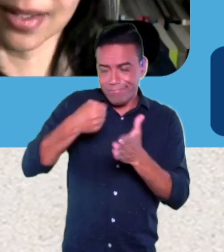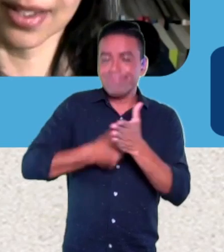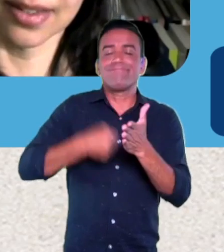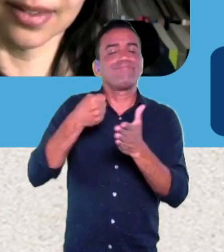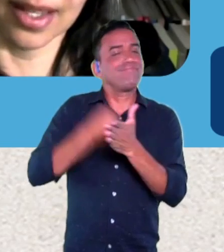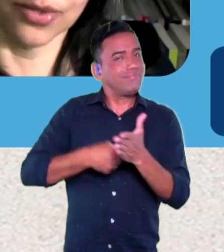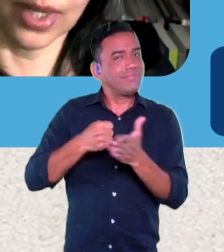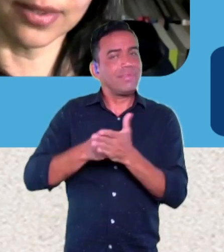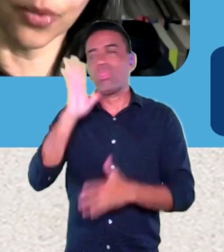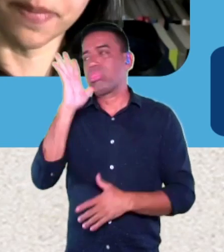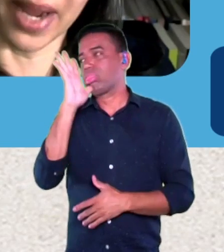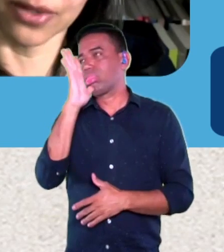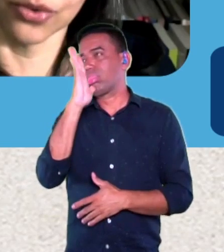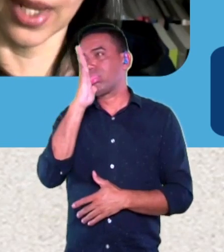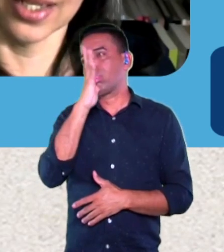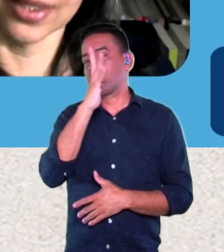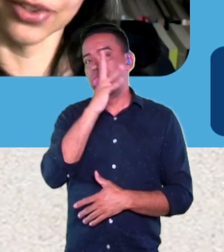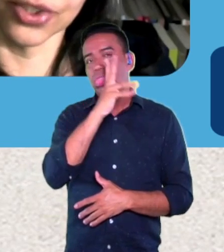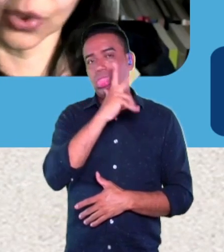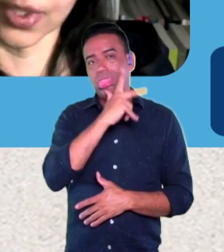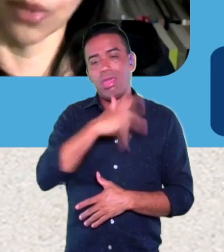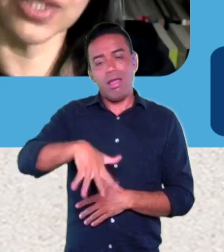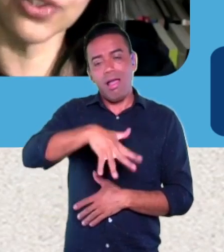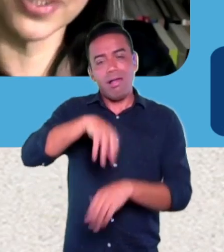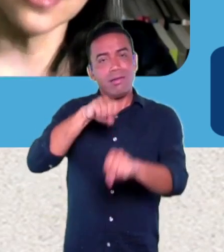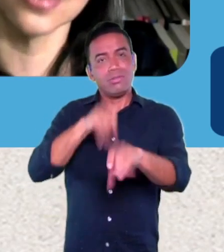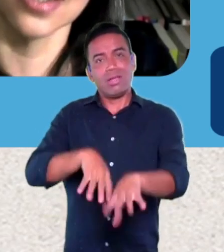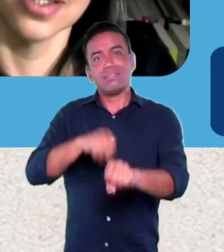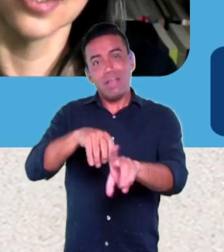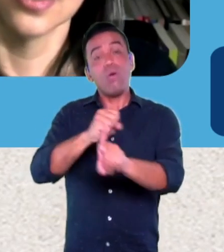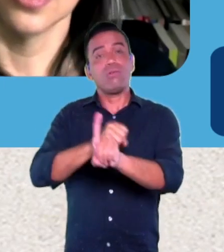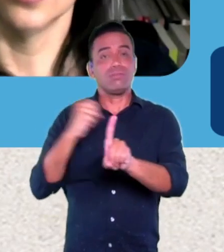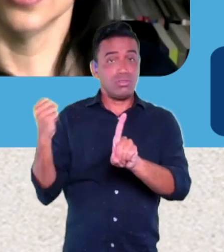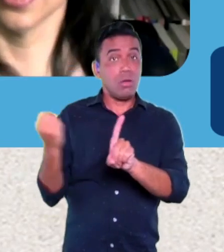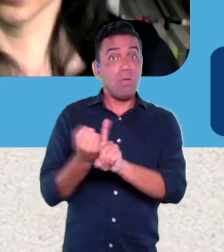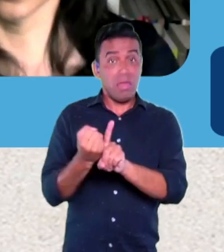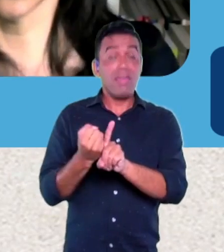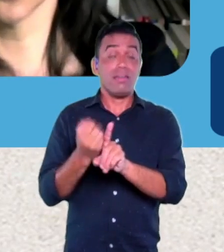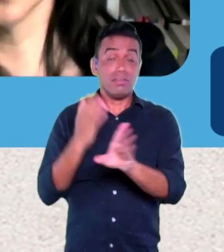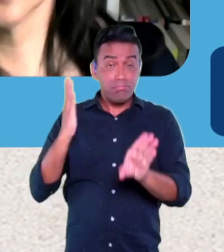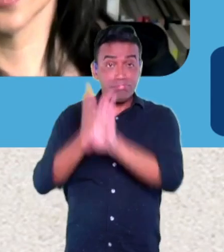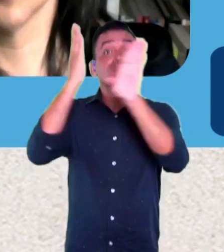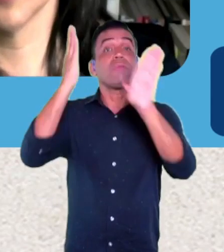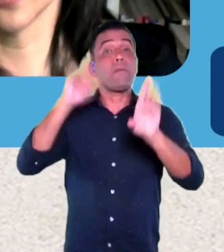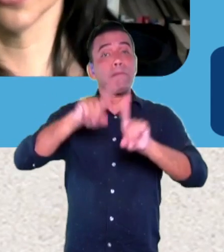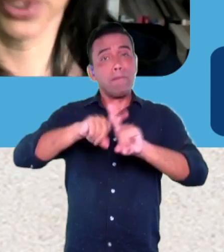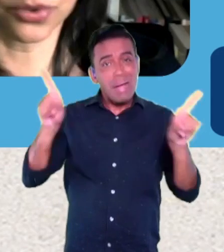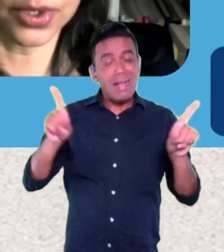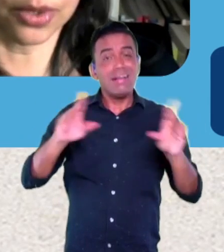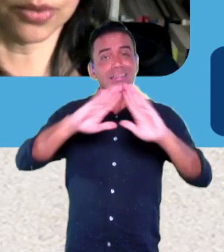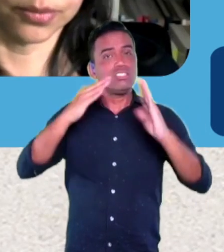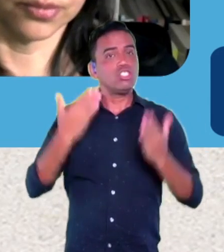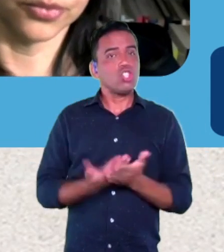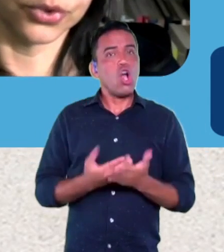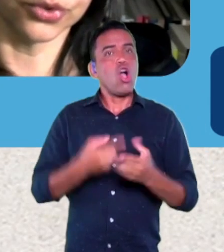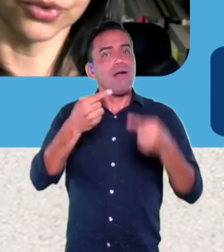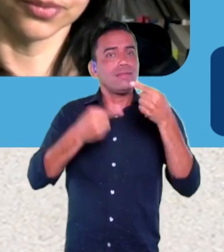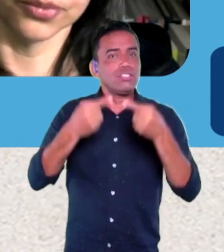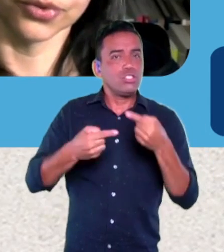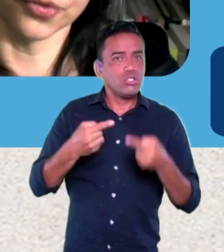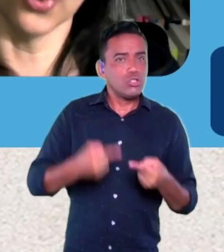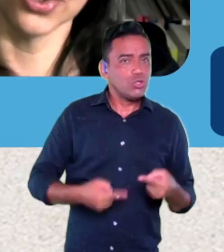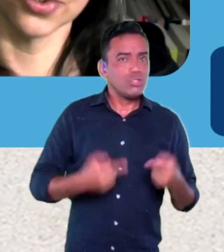muito lenta, né? Na educação, o impacto é grande socialmente, mas nas escolas é ainda uma discussão